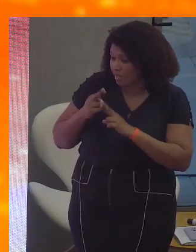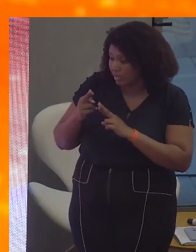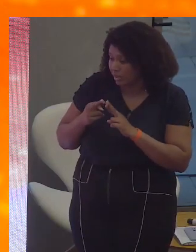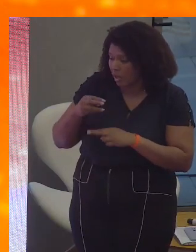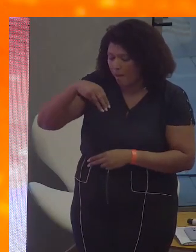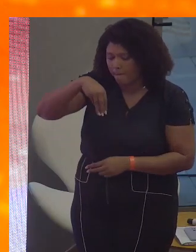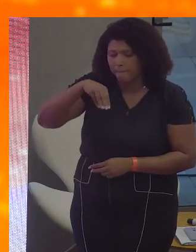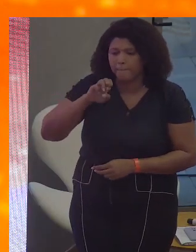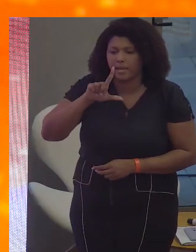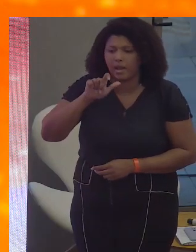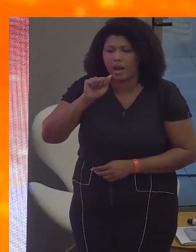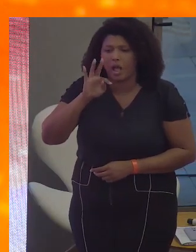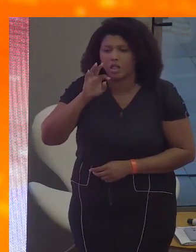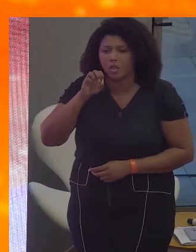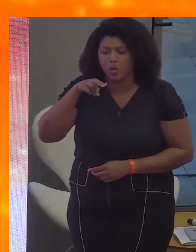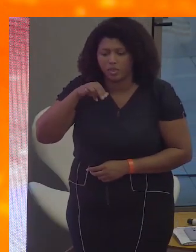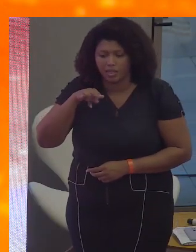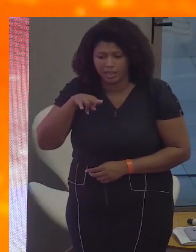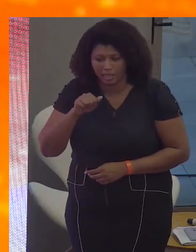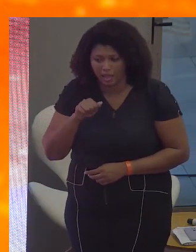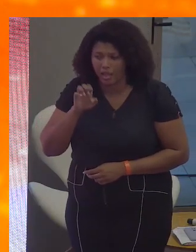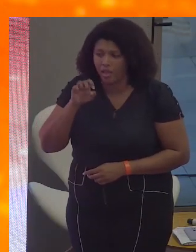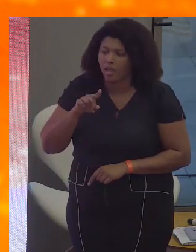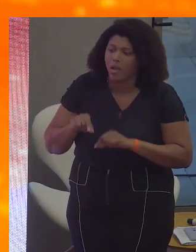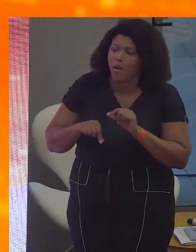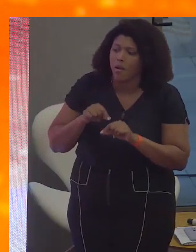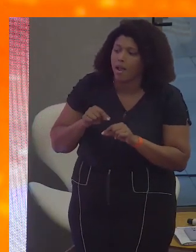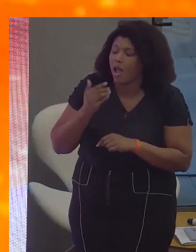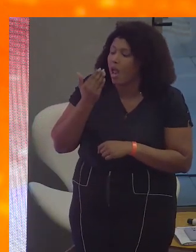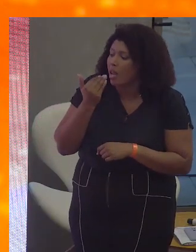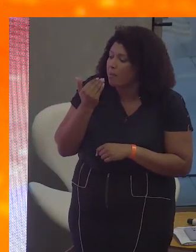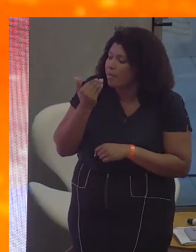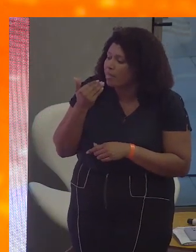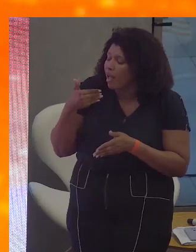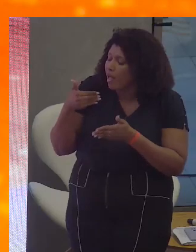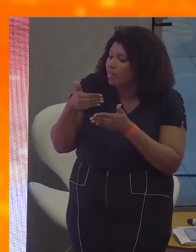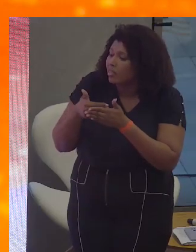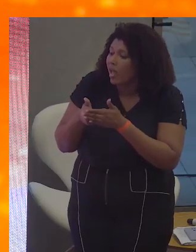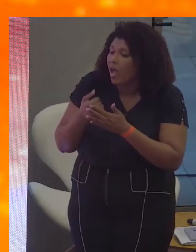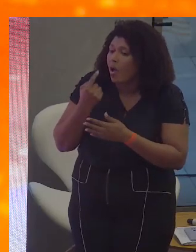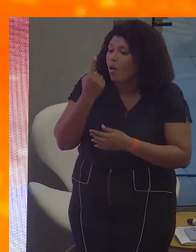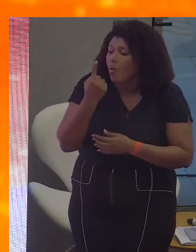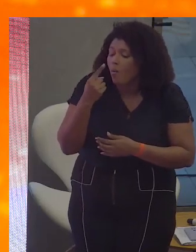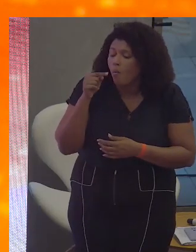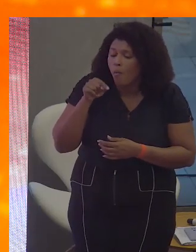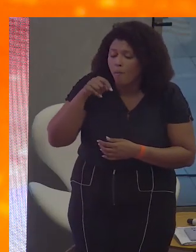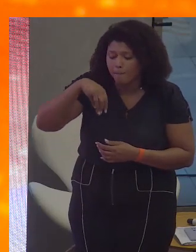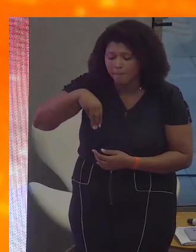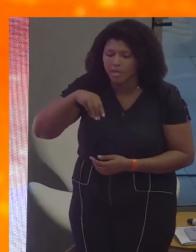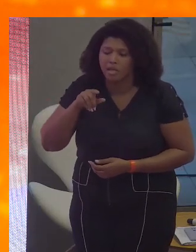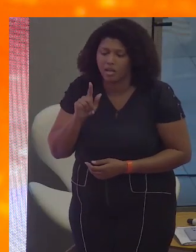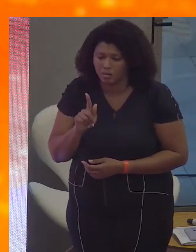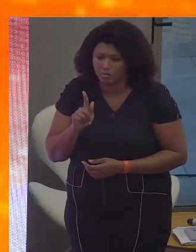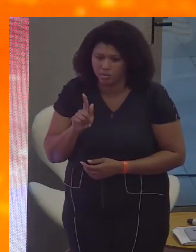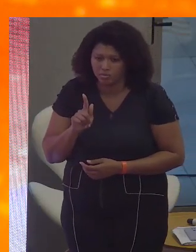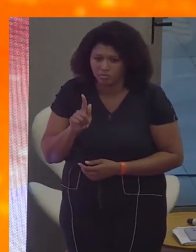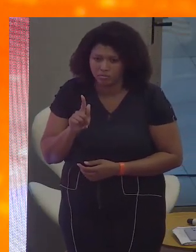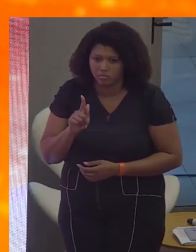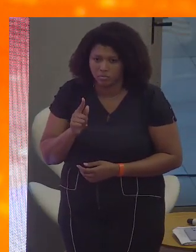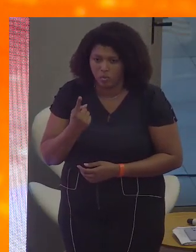melatonina, a melatonina é considerada suplemento alimentar até 1 miligrama de toma